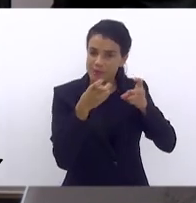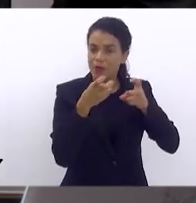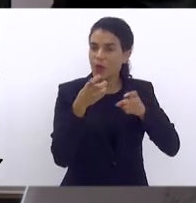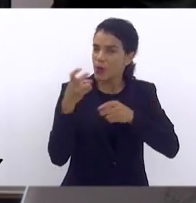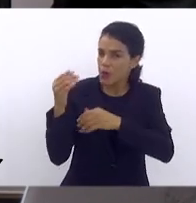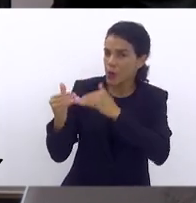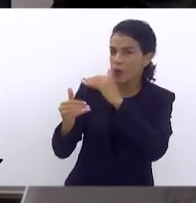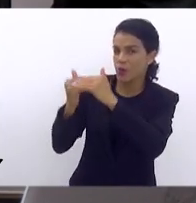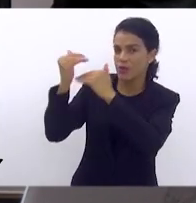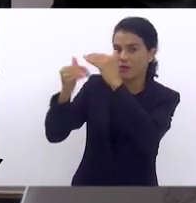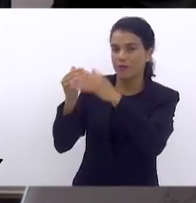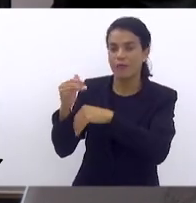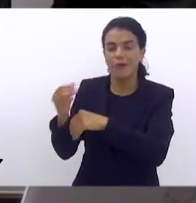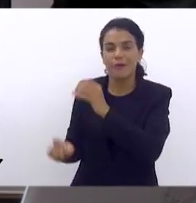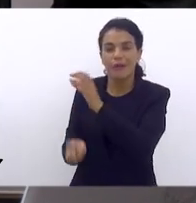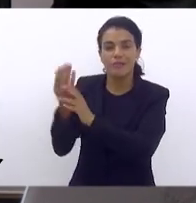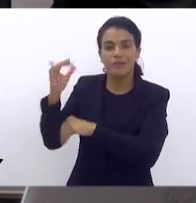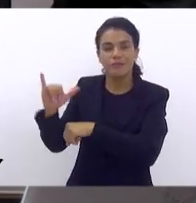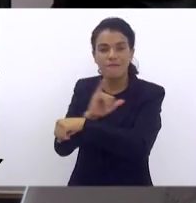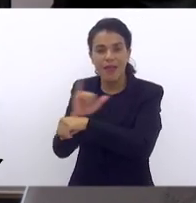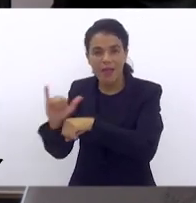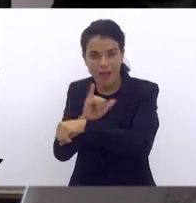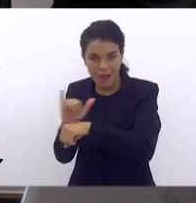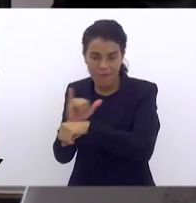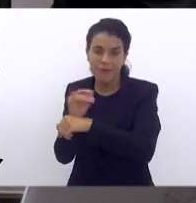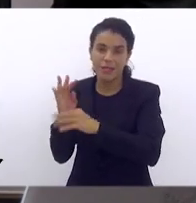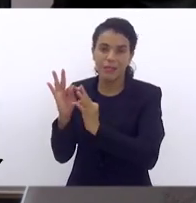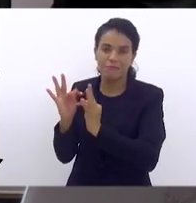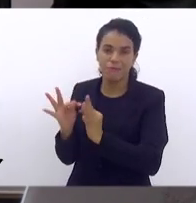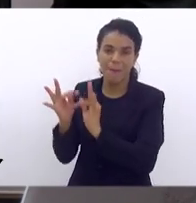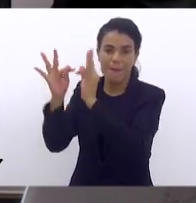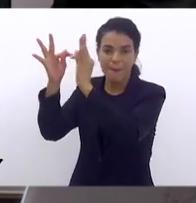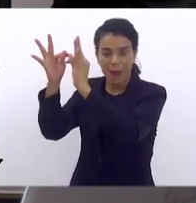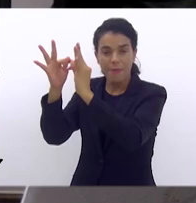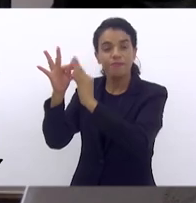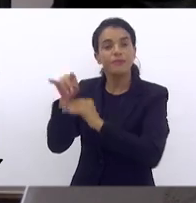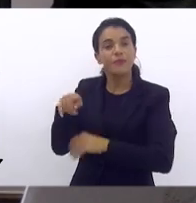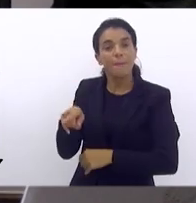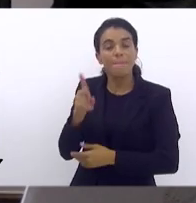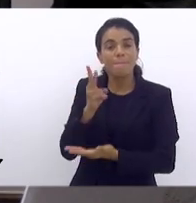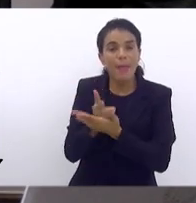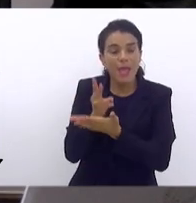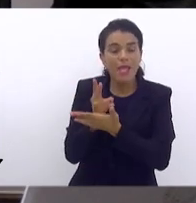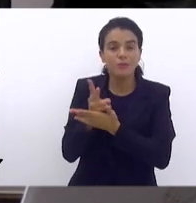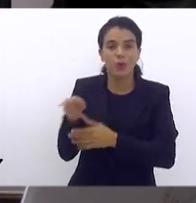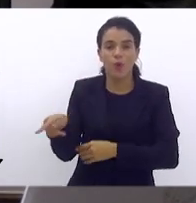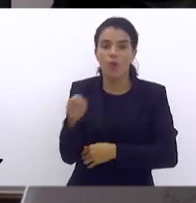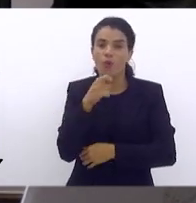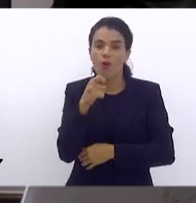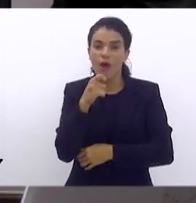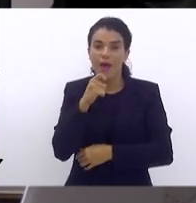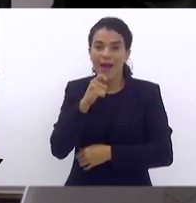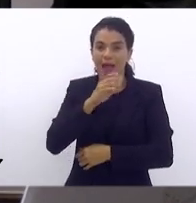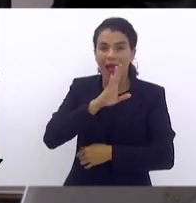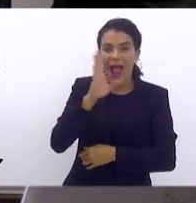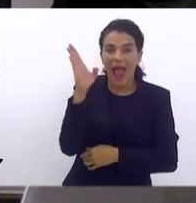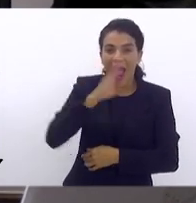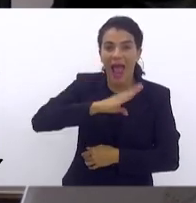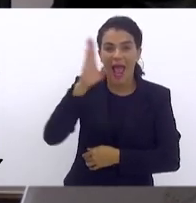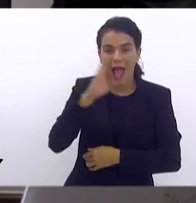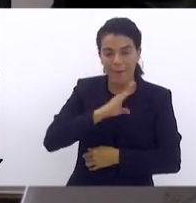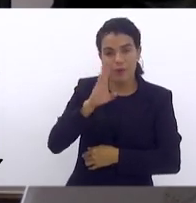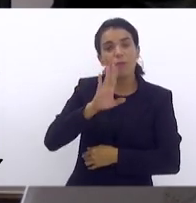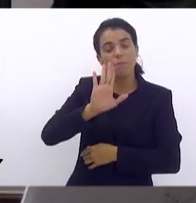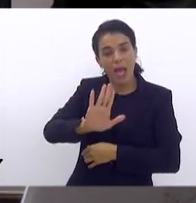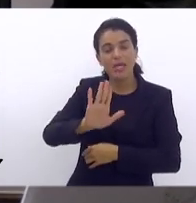desenvolvimento de algumas ferramentas tecnológicas elas ainda que indiretamente elas reproduzem